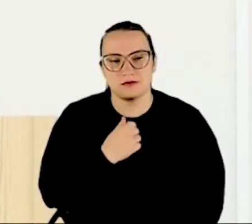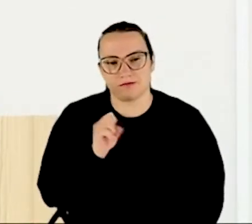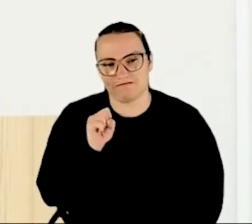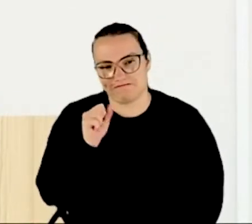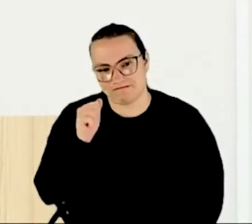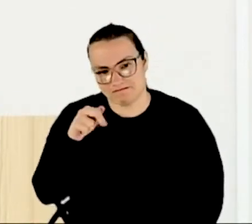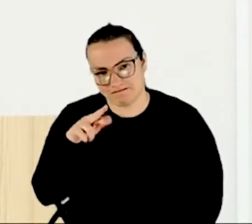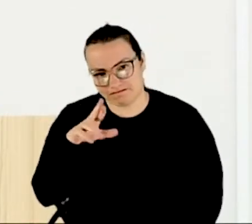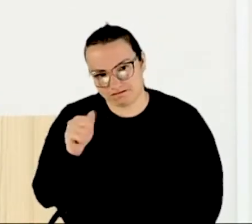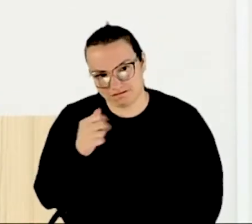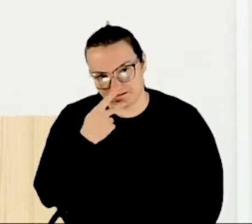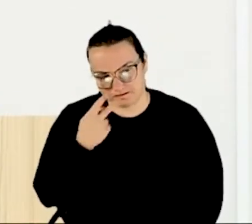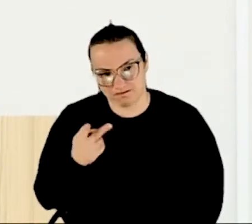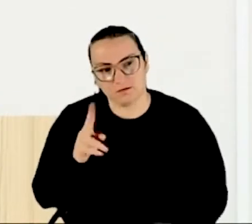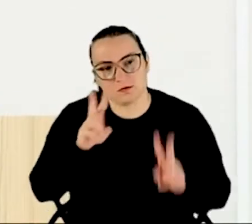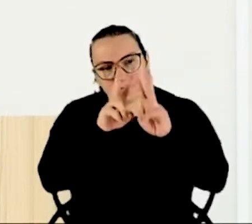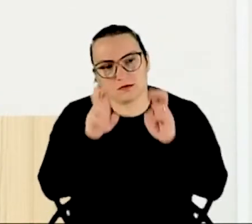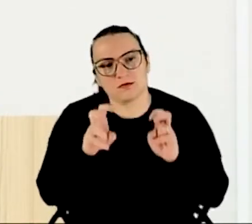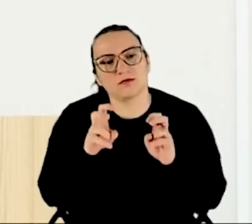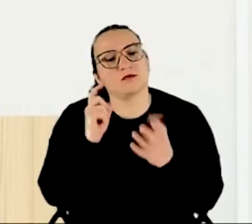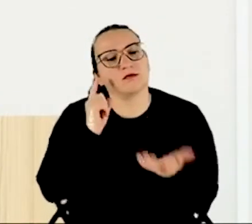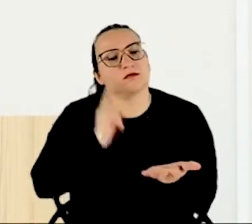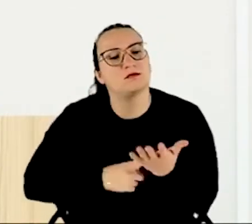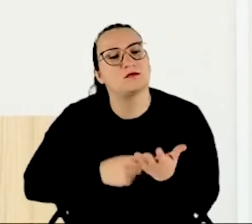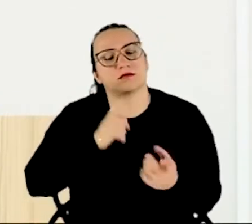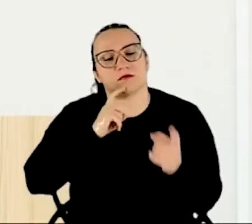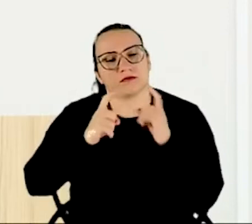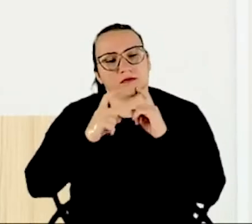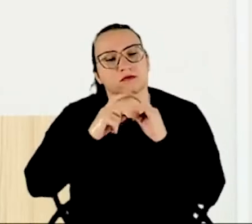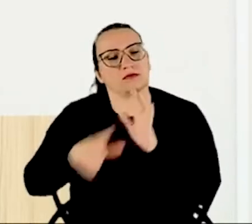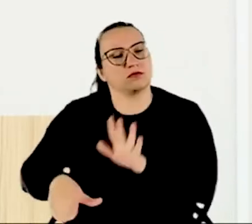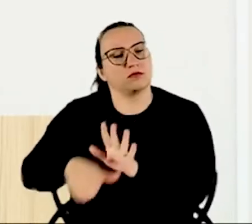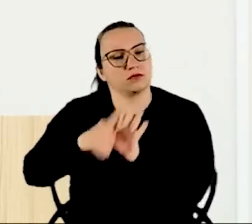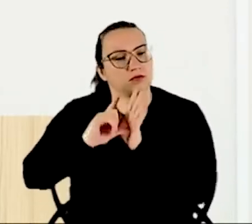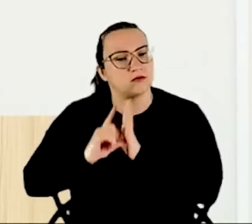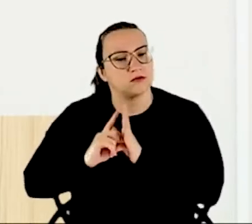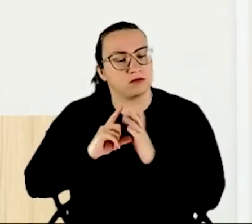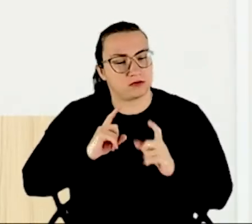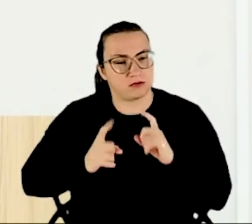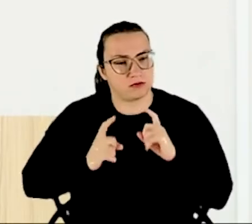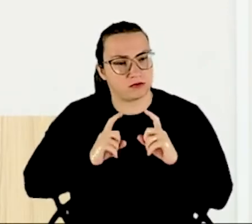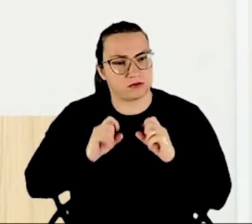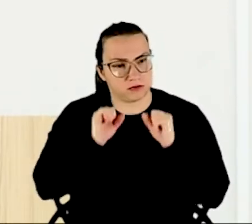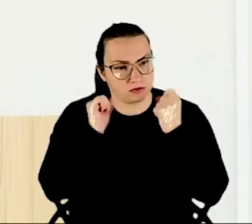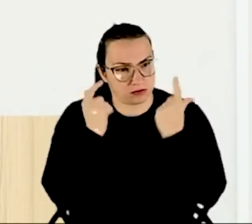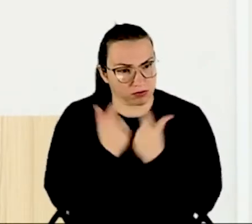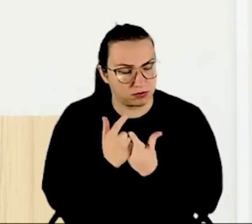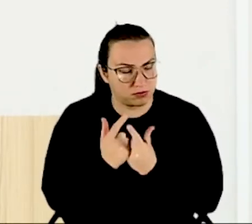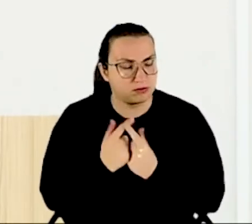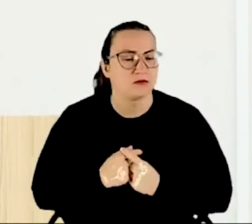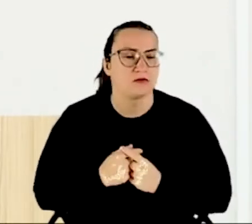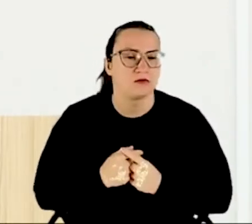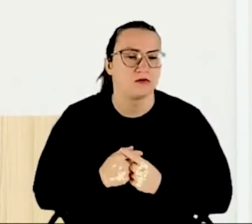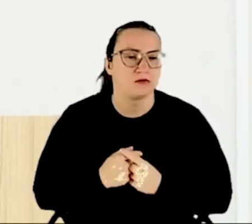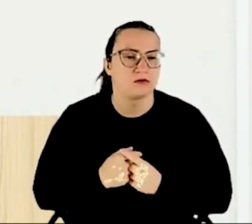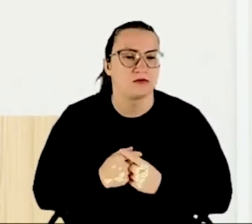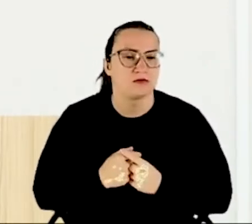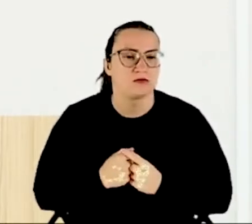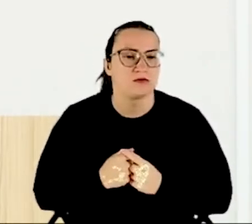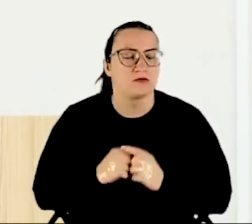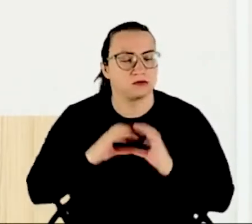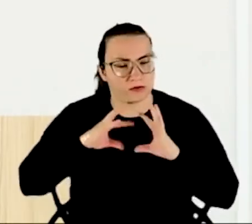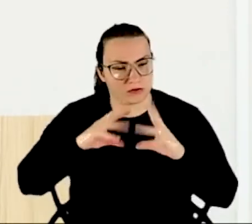falou, se fosse possível marcar uma reunião até antes das sessões, dessa sessão, da próxima sessão, com